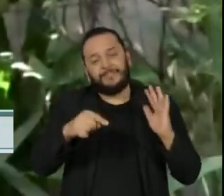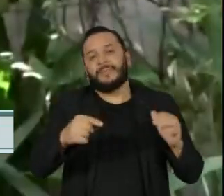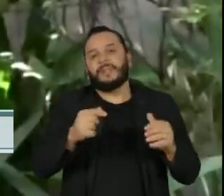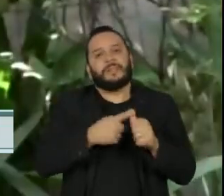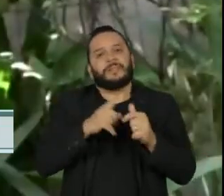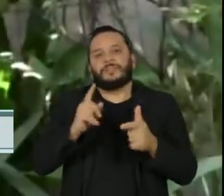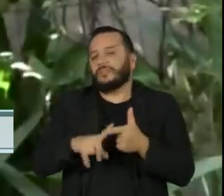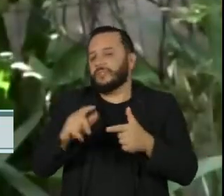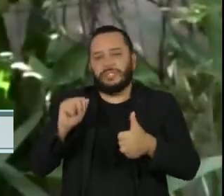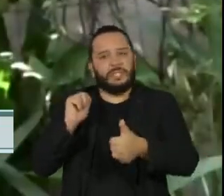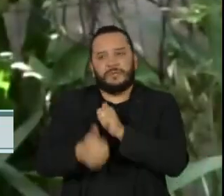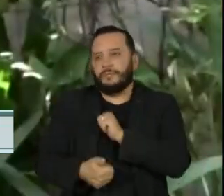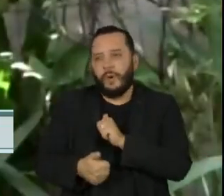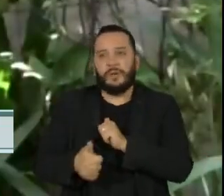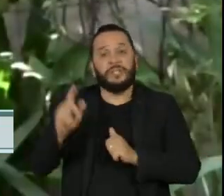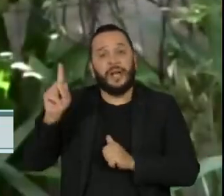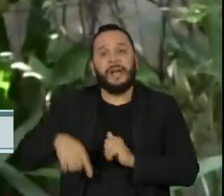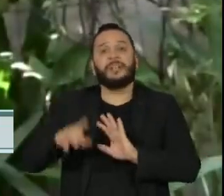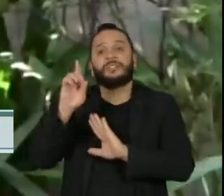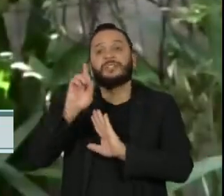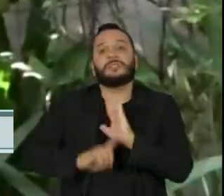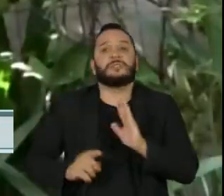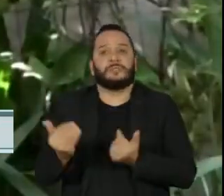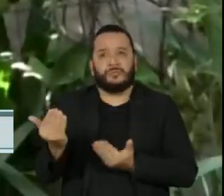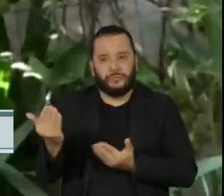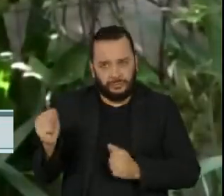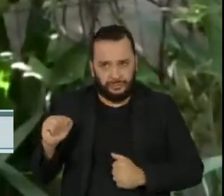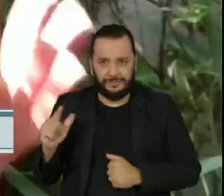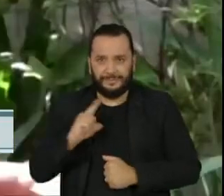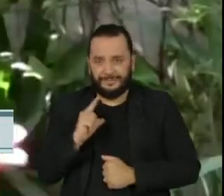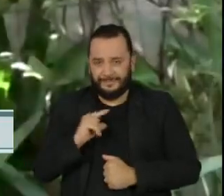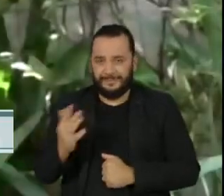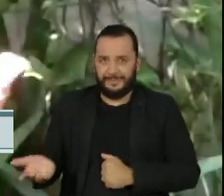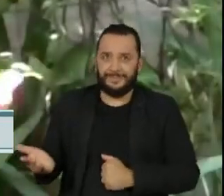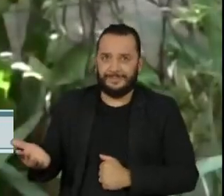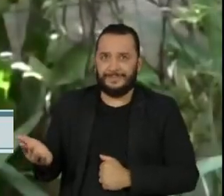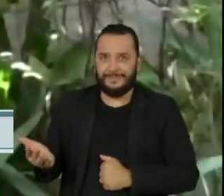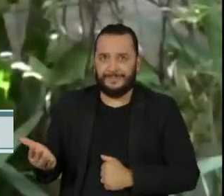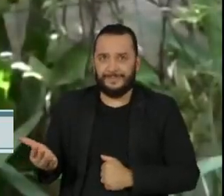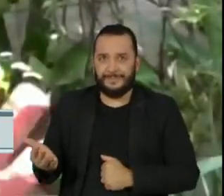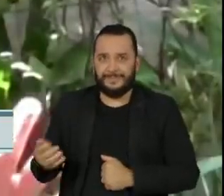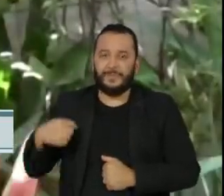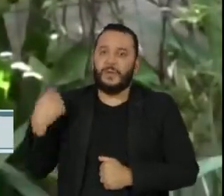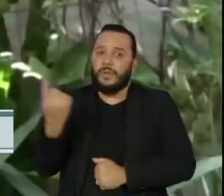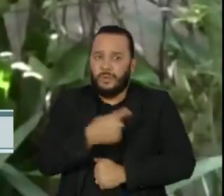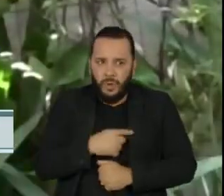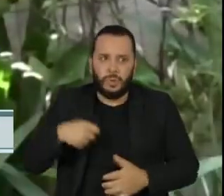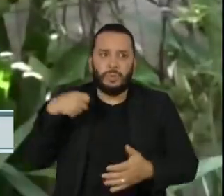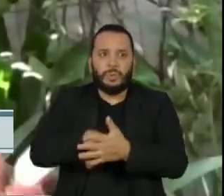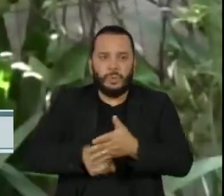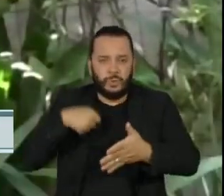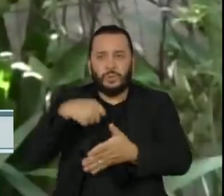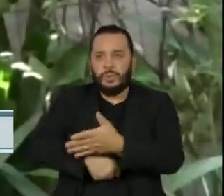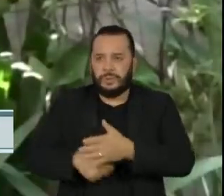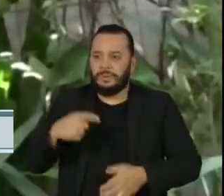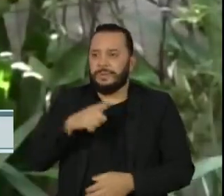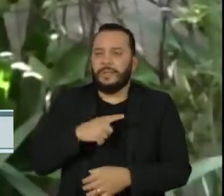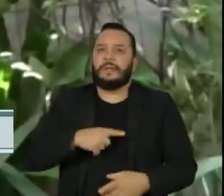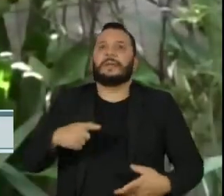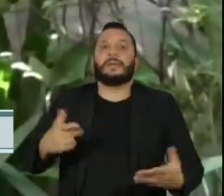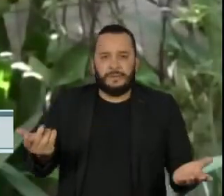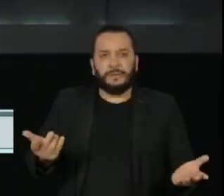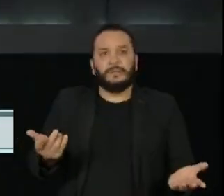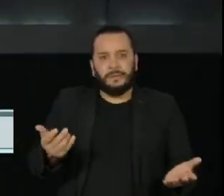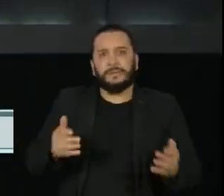não fosse um direito dessa juventude. Então, o que a gente tem feito, essa luta que a gente tem feito, e a pesquisa faz